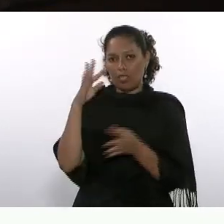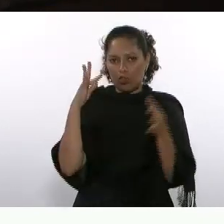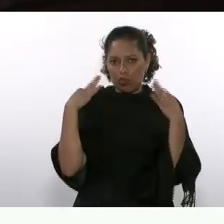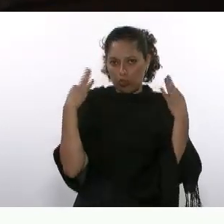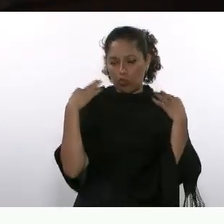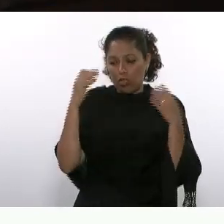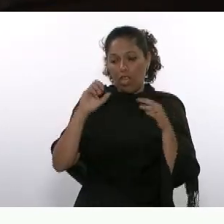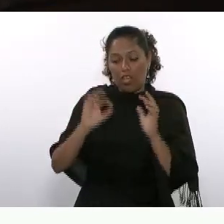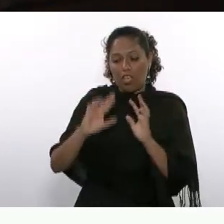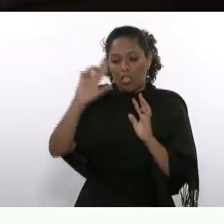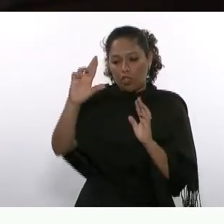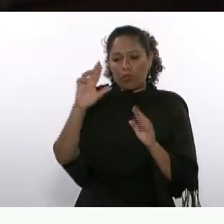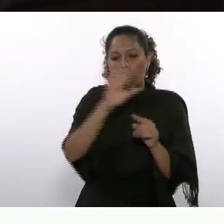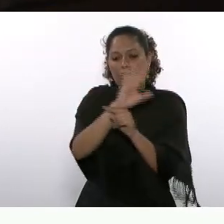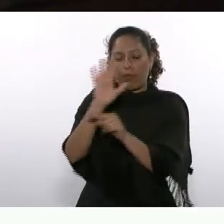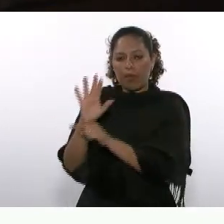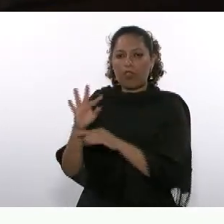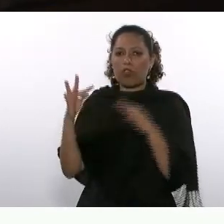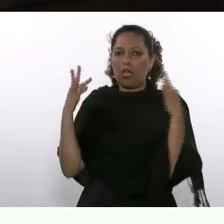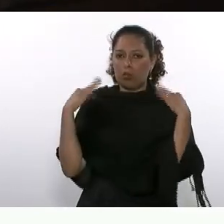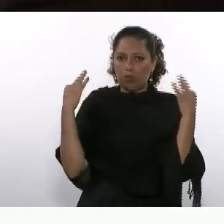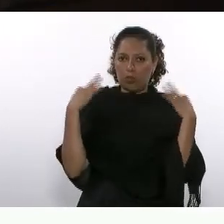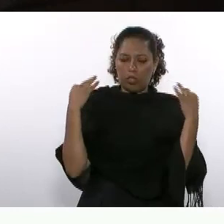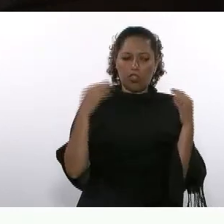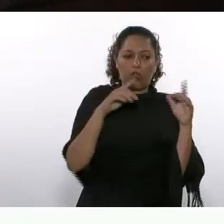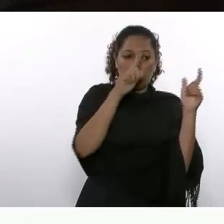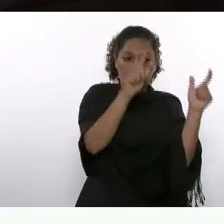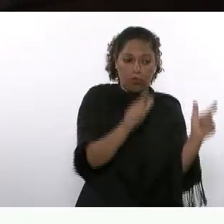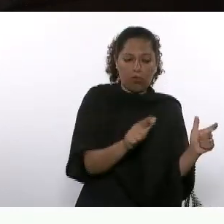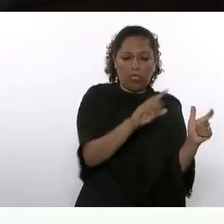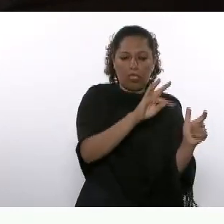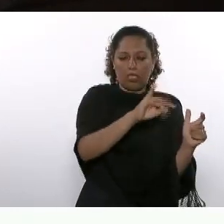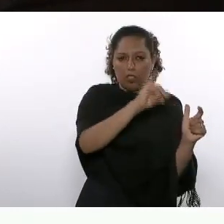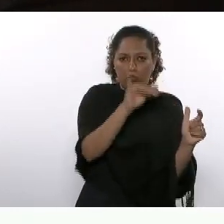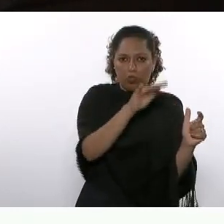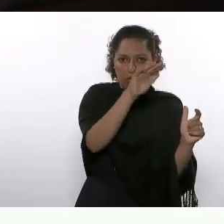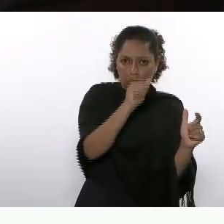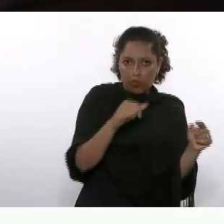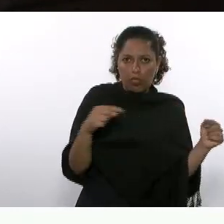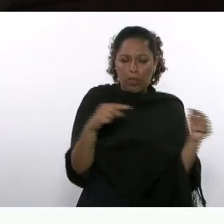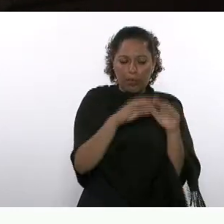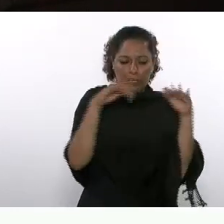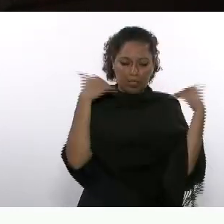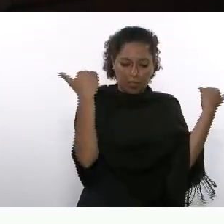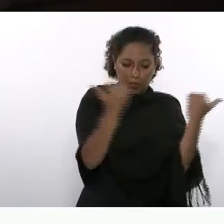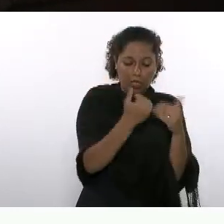para impulsionar o turismo não só na região da Tijuca, mas em todo o estado do Rio de Janeiro, o turismo